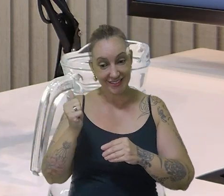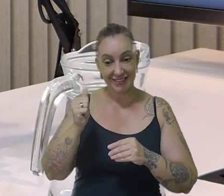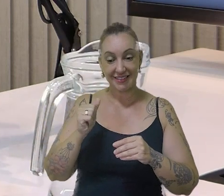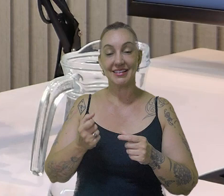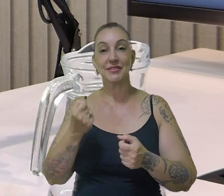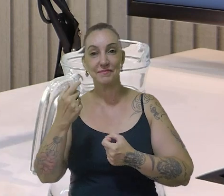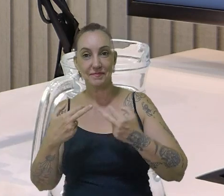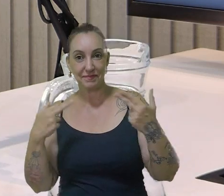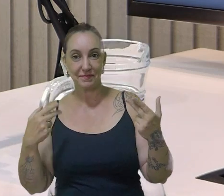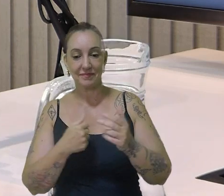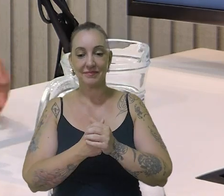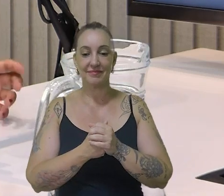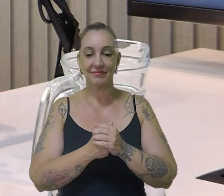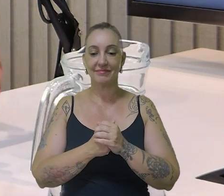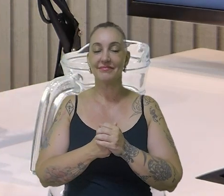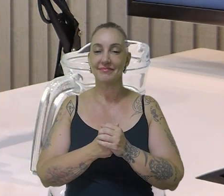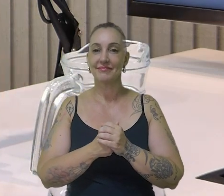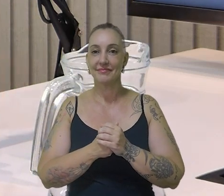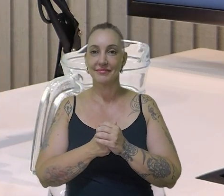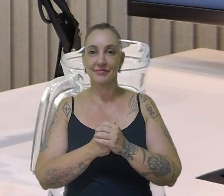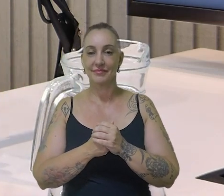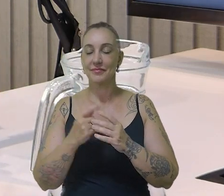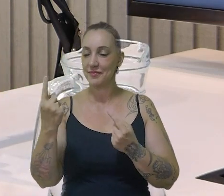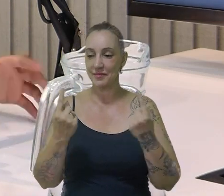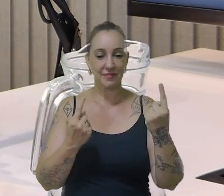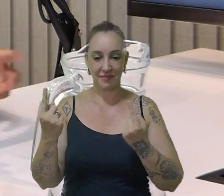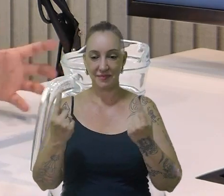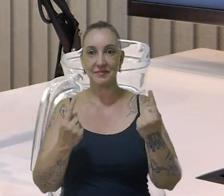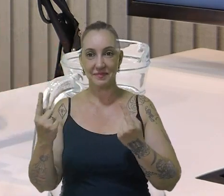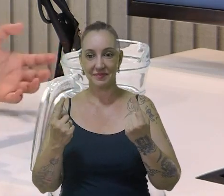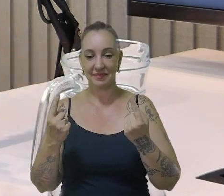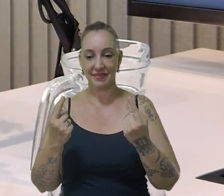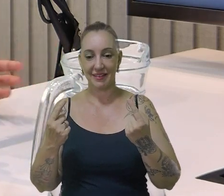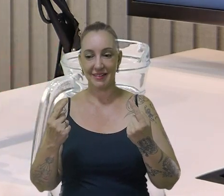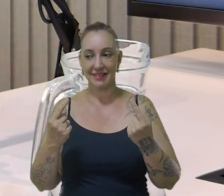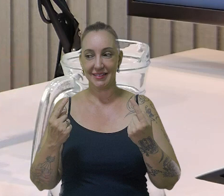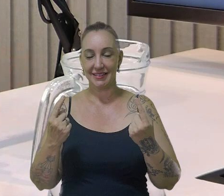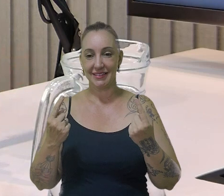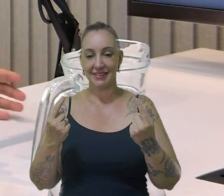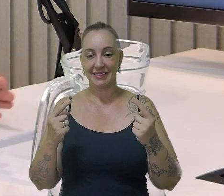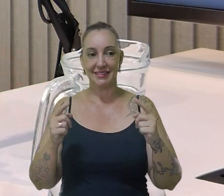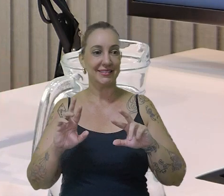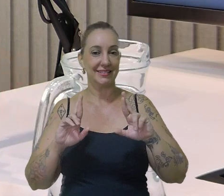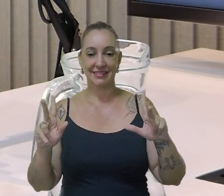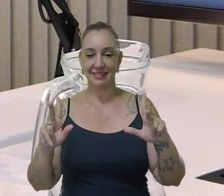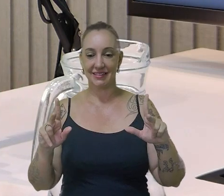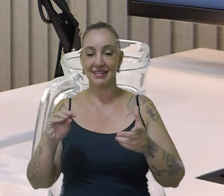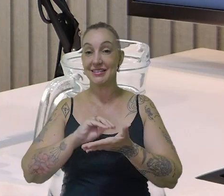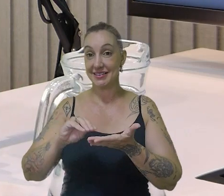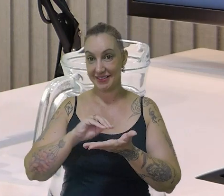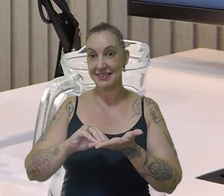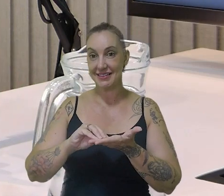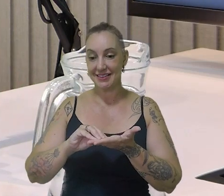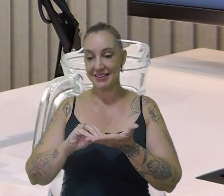fazer uma coisa e aí dentro desses dentro desses dois dessas duas provocações e Dois Mundos o escritório